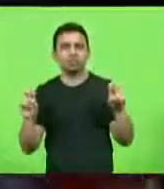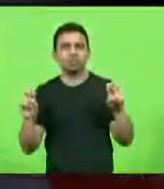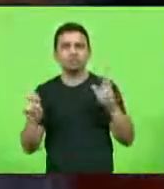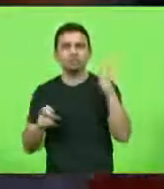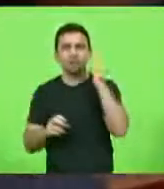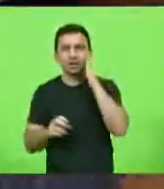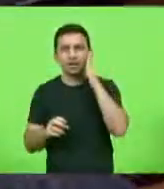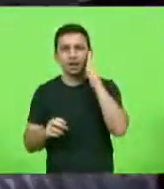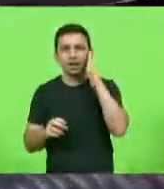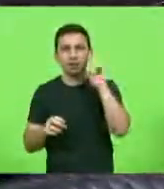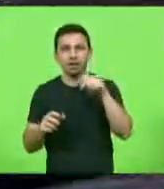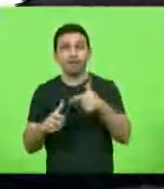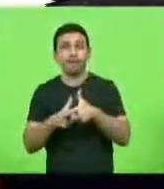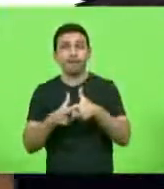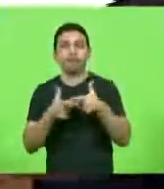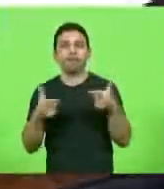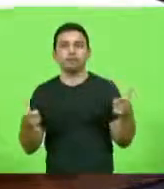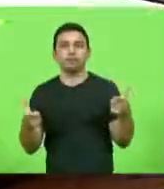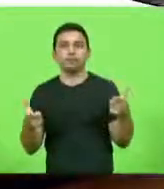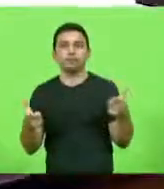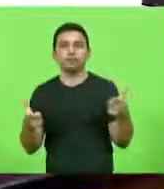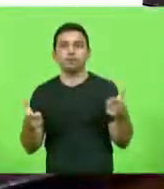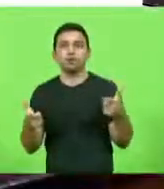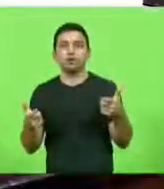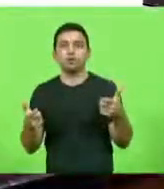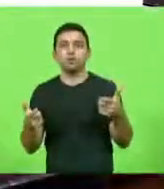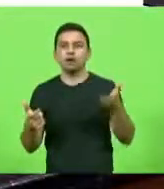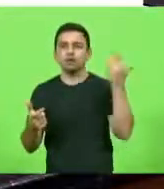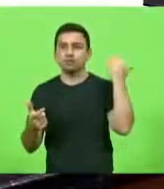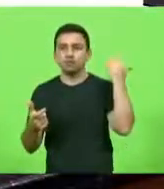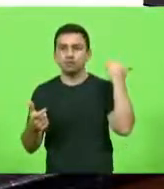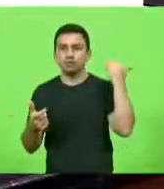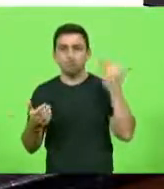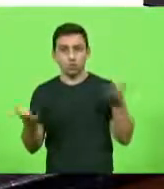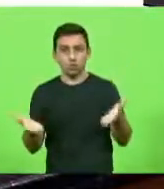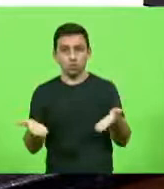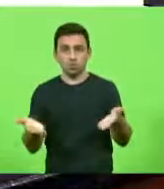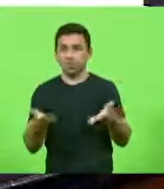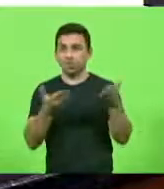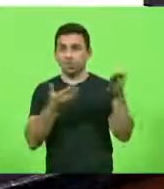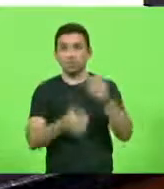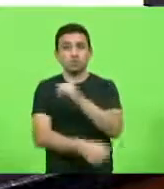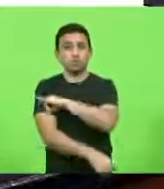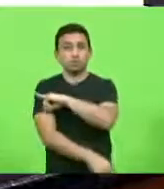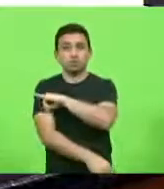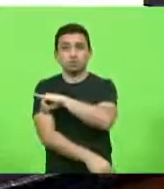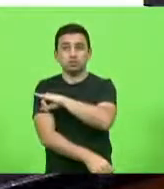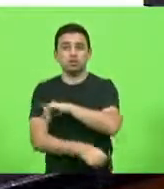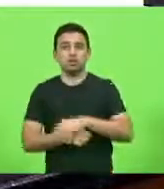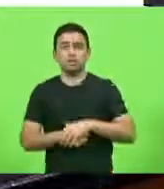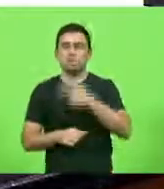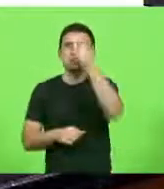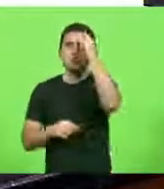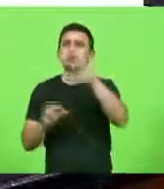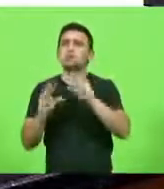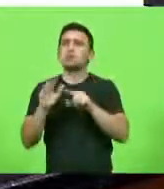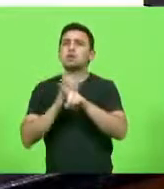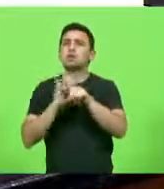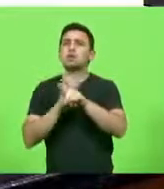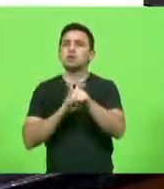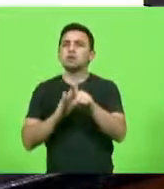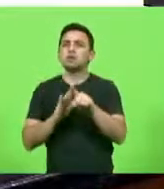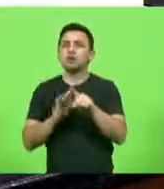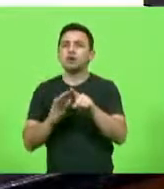que é grande hoje foi pequeno um dia. Hoje a situação está dessa forma no Rio de Janeiro. E as pessoas perguntam, quando vocês questionam